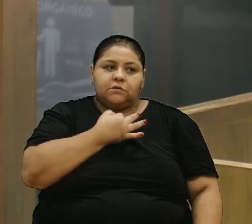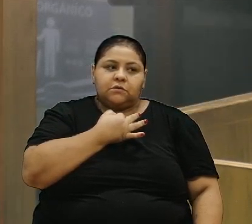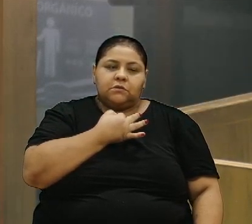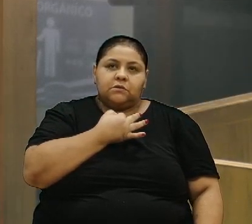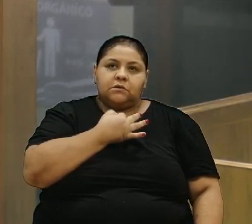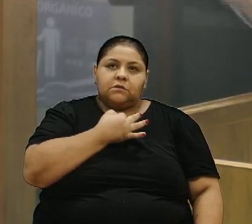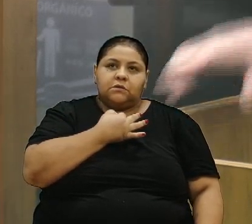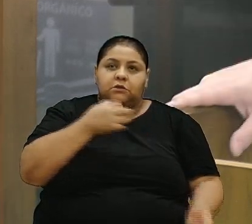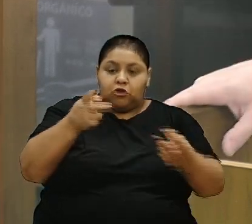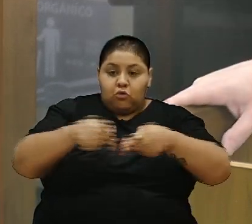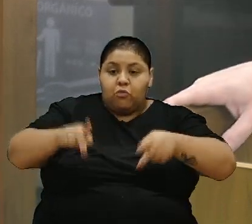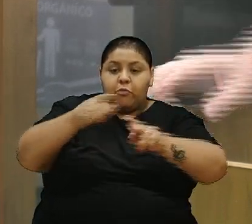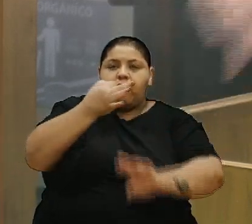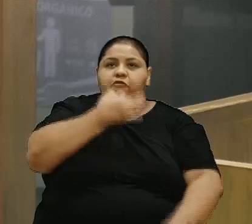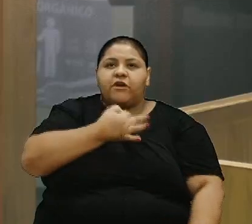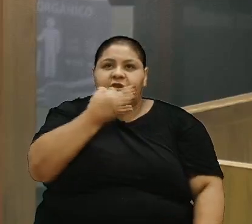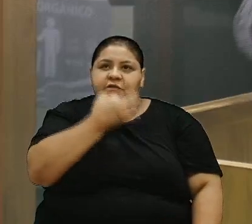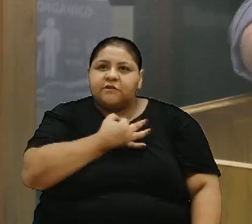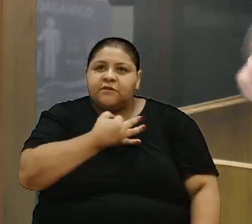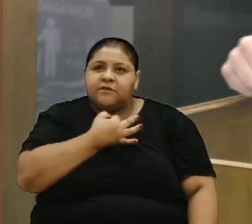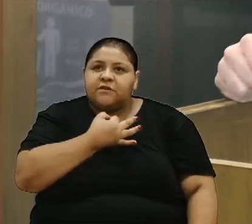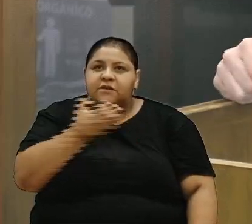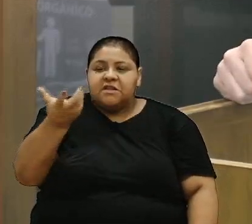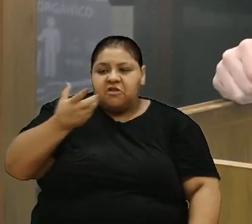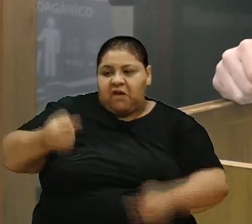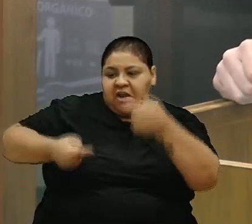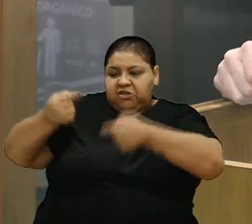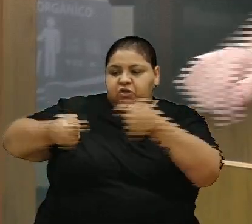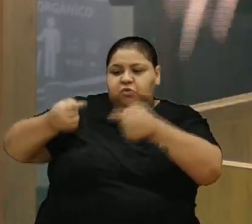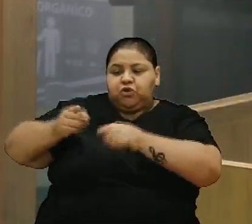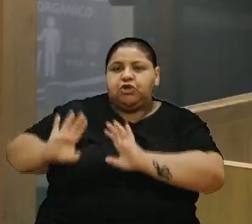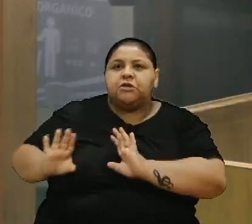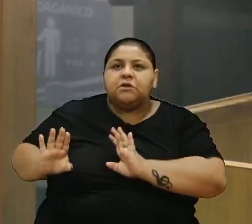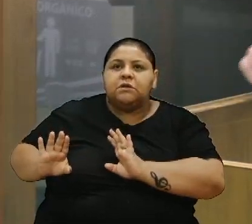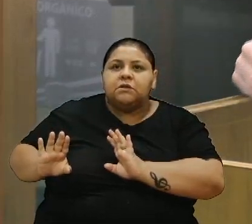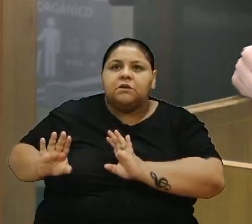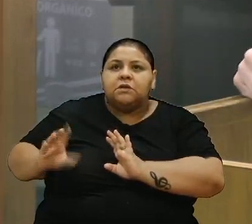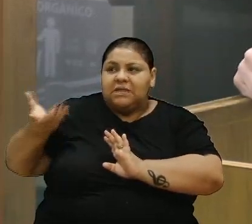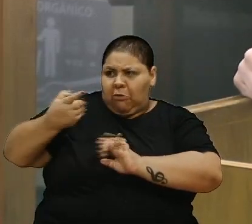para o povo caxiense. E aí não querem debater